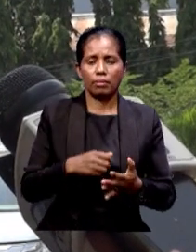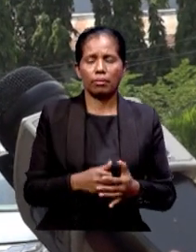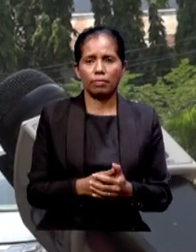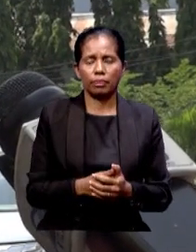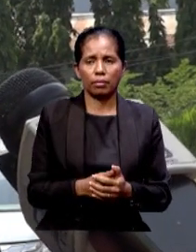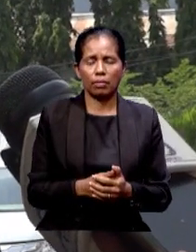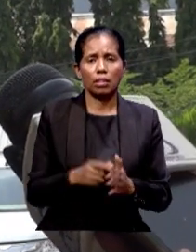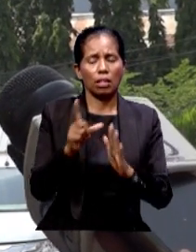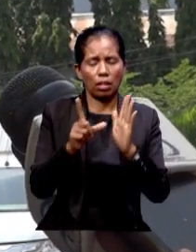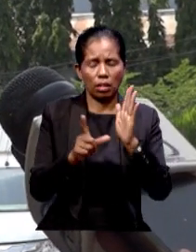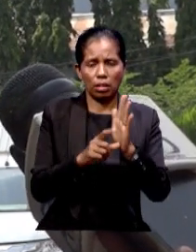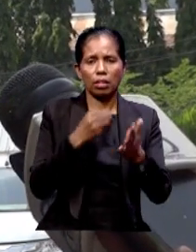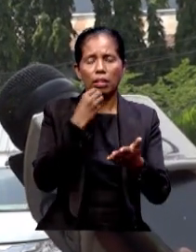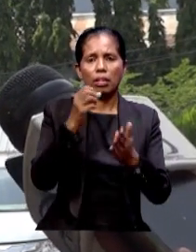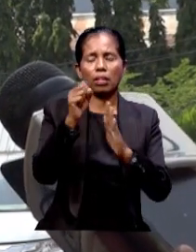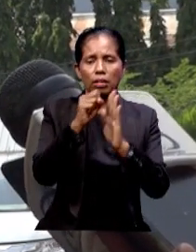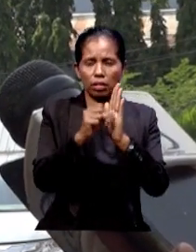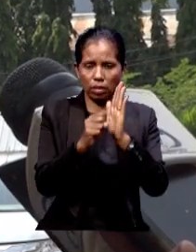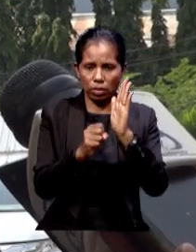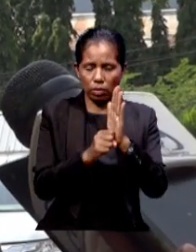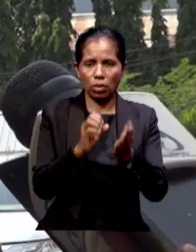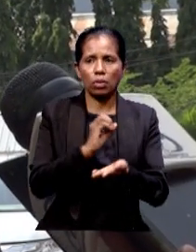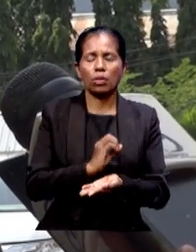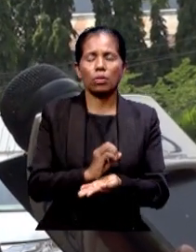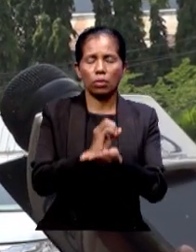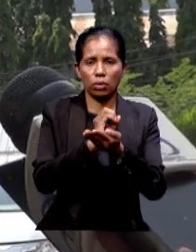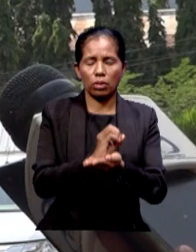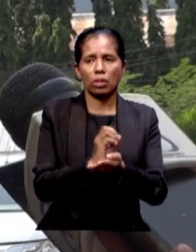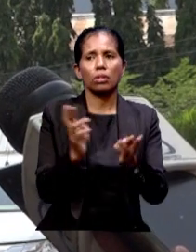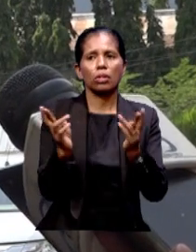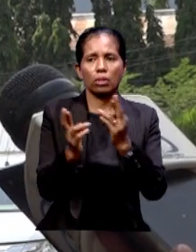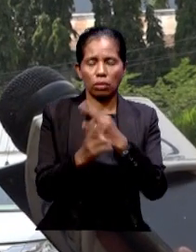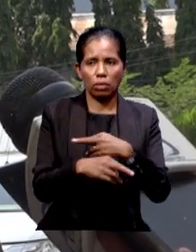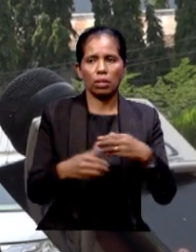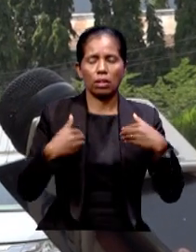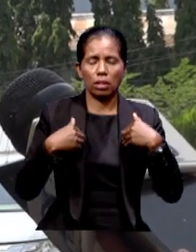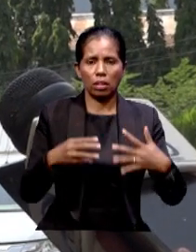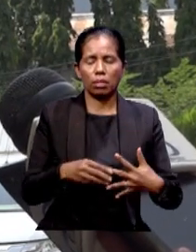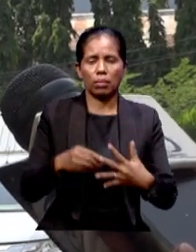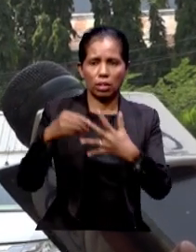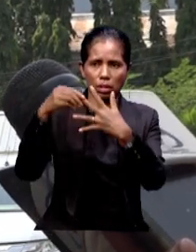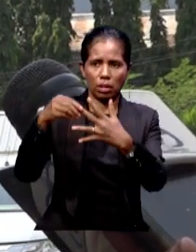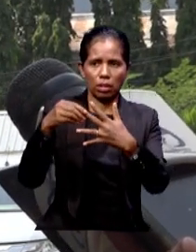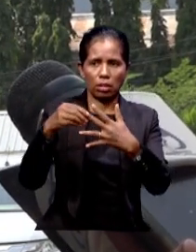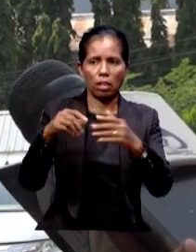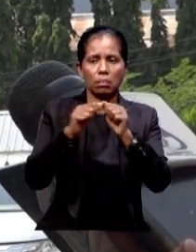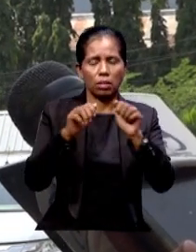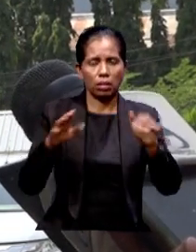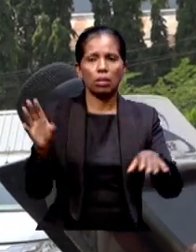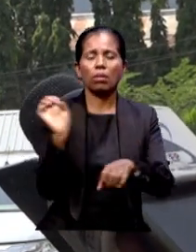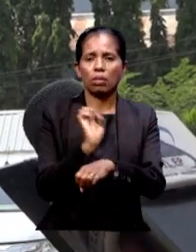consara kena kata estatuto be ikusi ambeno ne sai ia ting seri tratamento especial ia administrativo ha